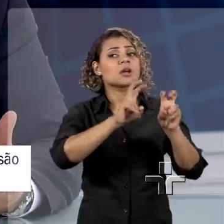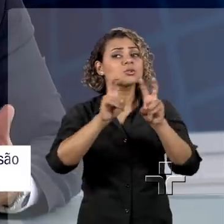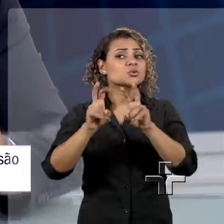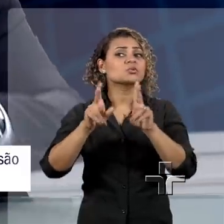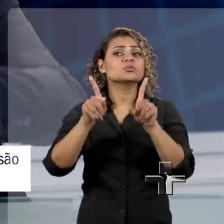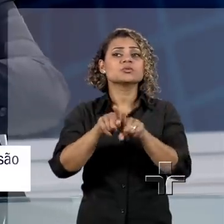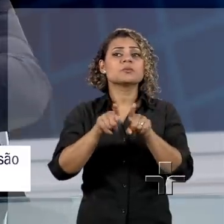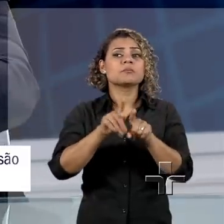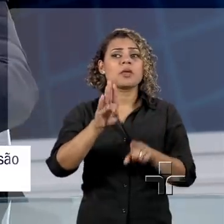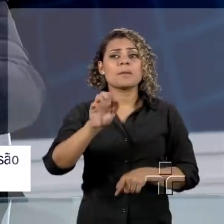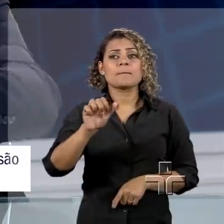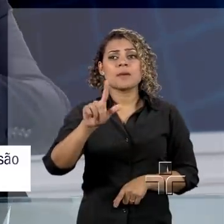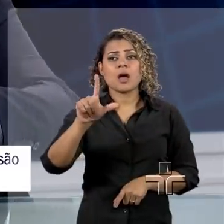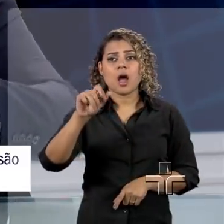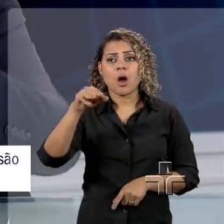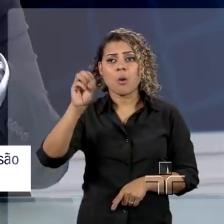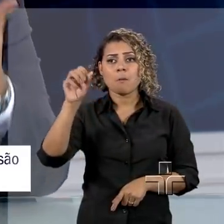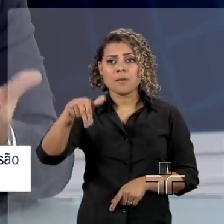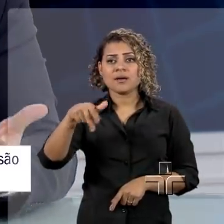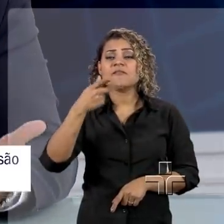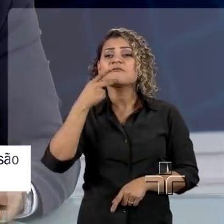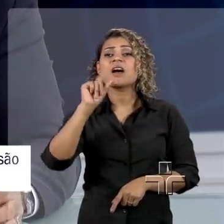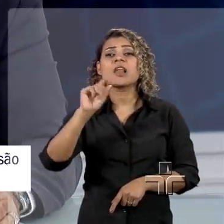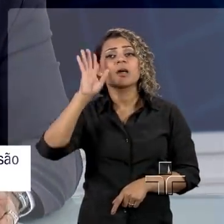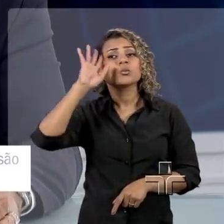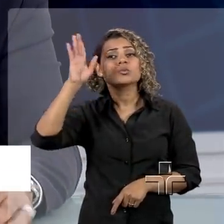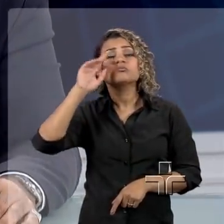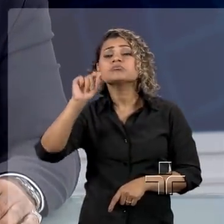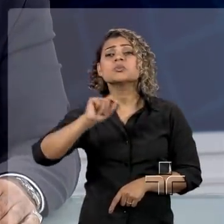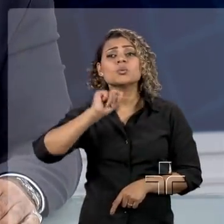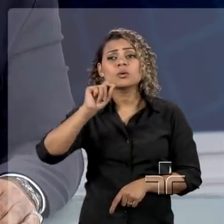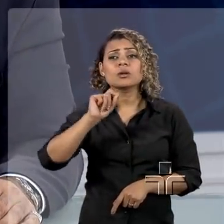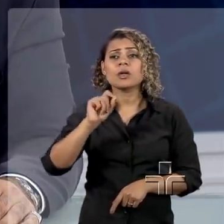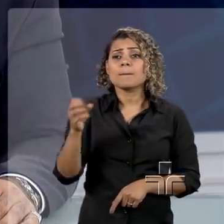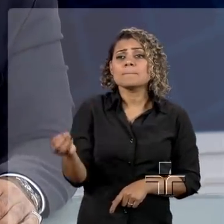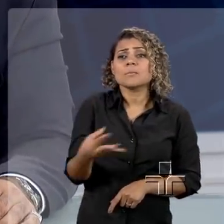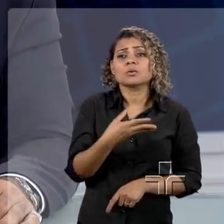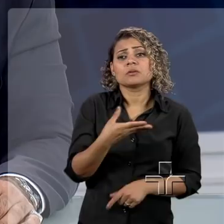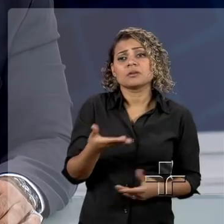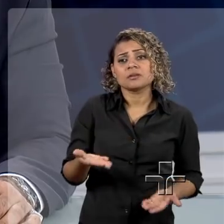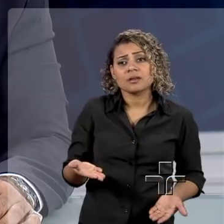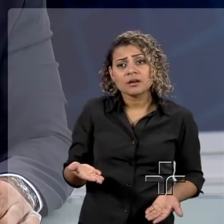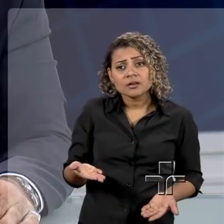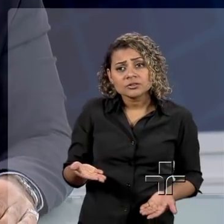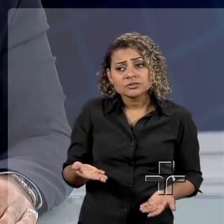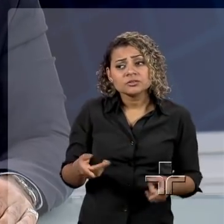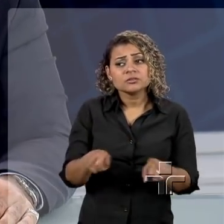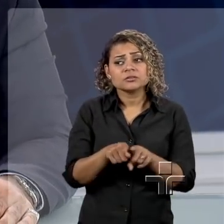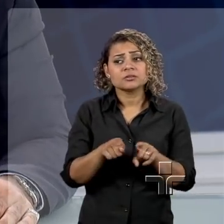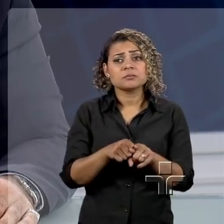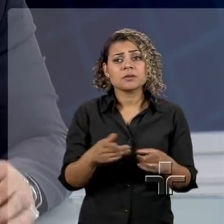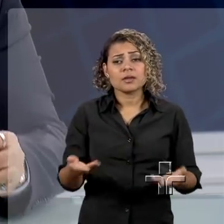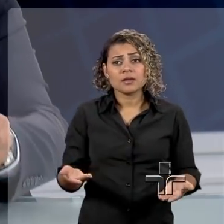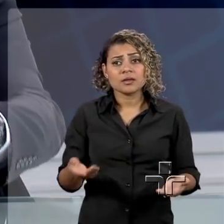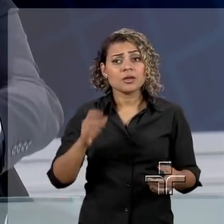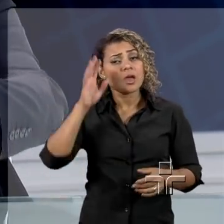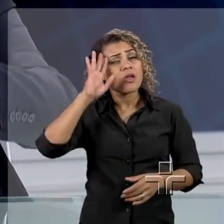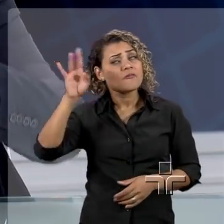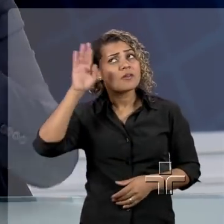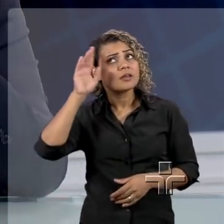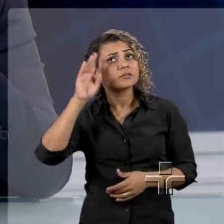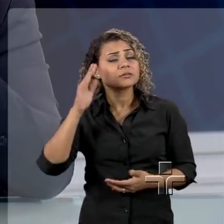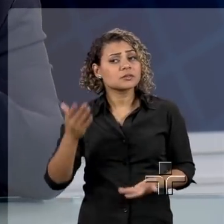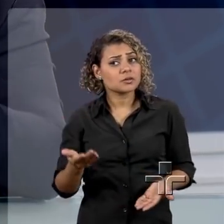bem colocou em relação à modernidade líquida. Isso deve ser objeto de uma reflexão importante. Agora,